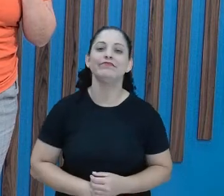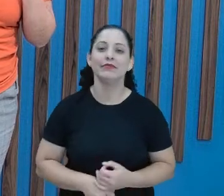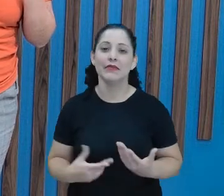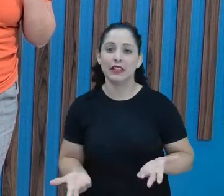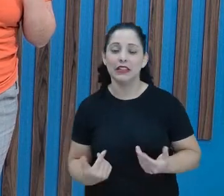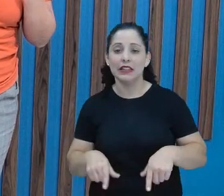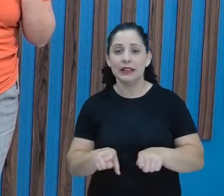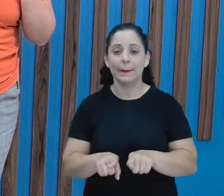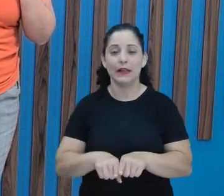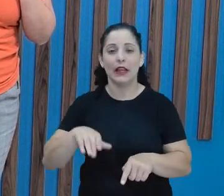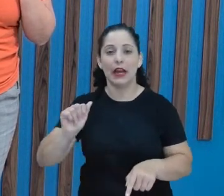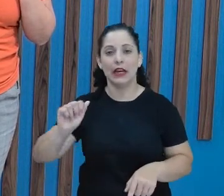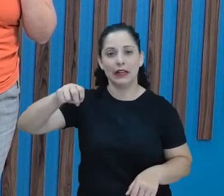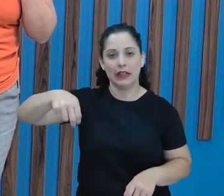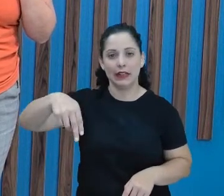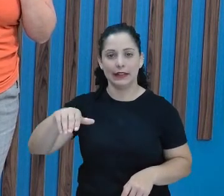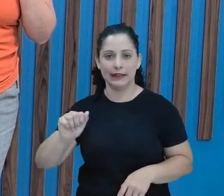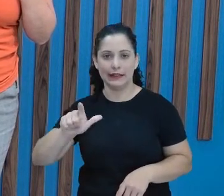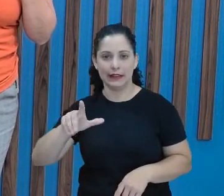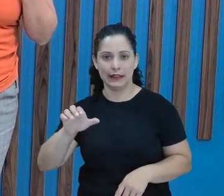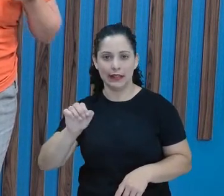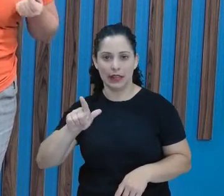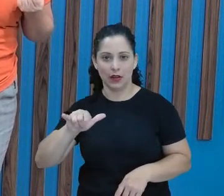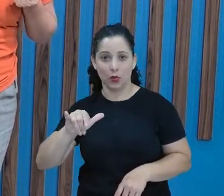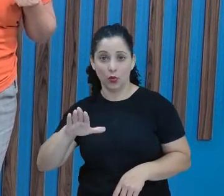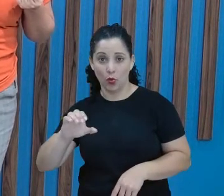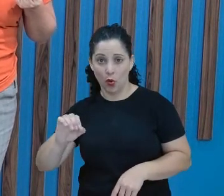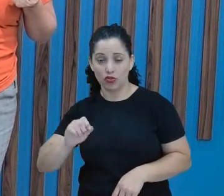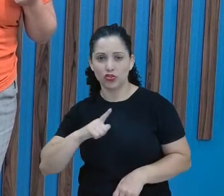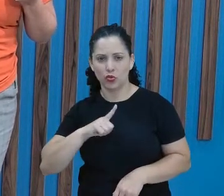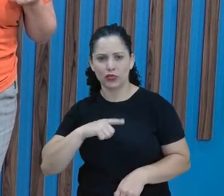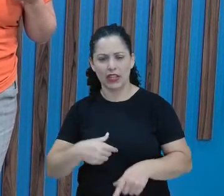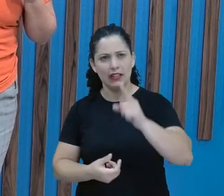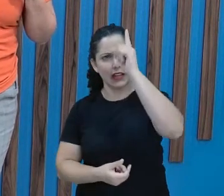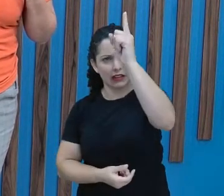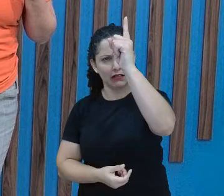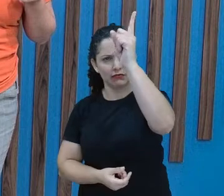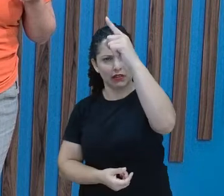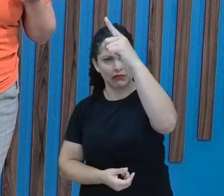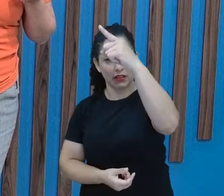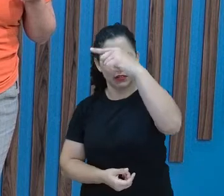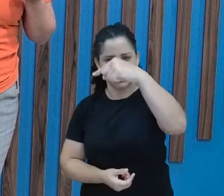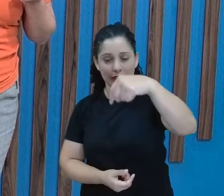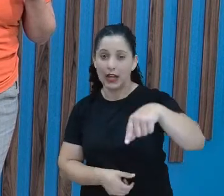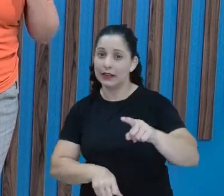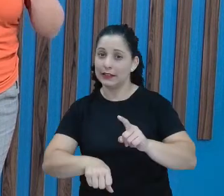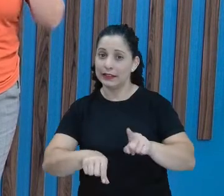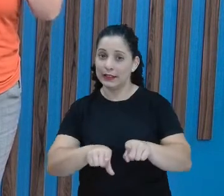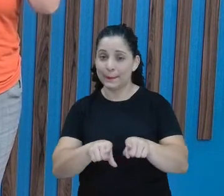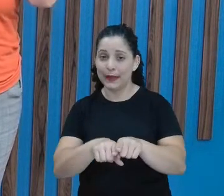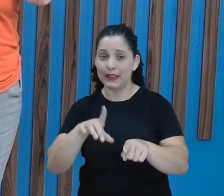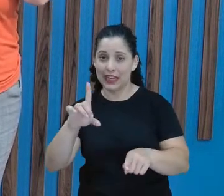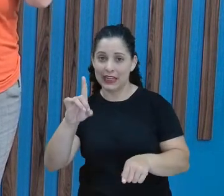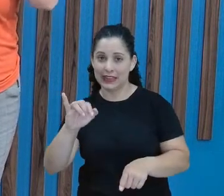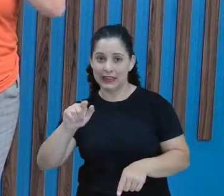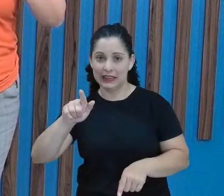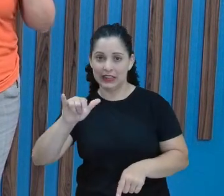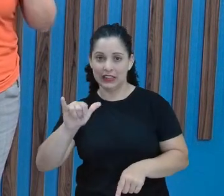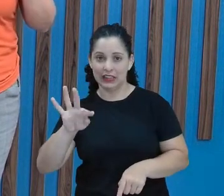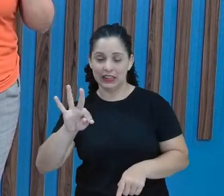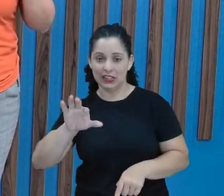5 em 5. E o digital é aquele que tem os números. Você vai contando. Você tem esse relógio em casa que tem lá